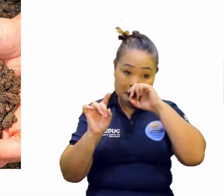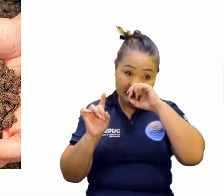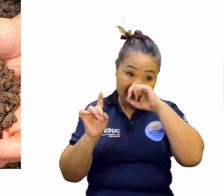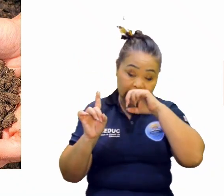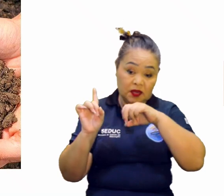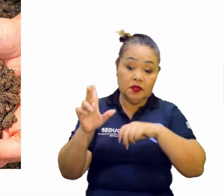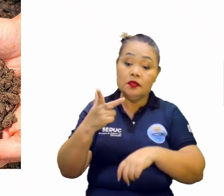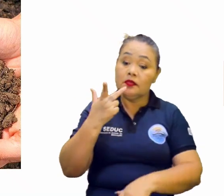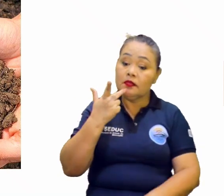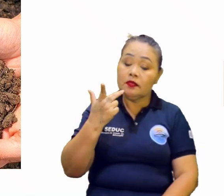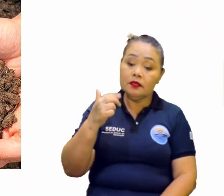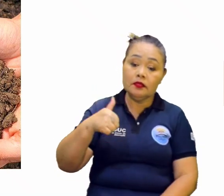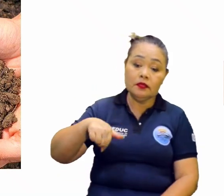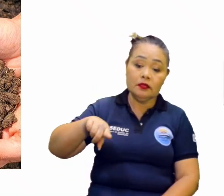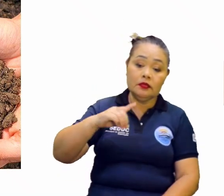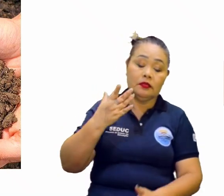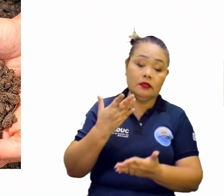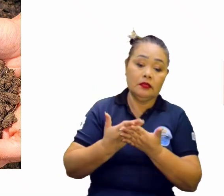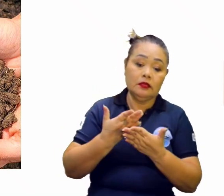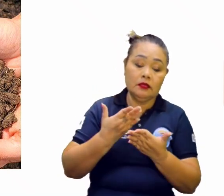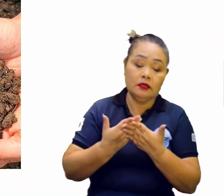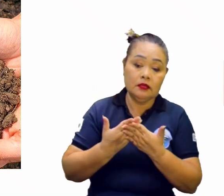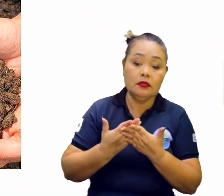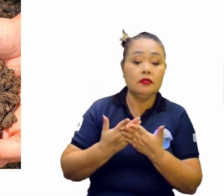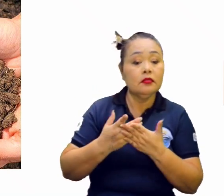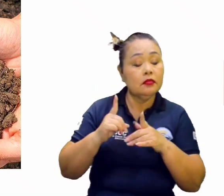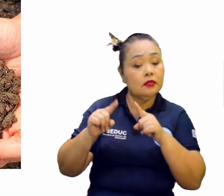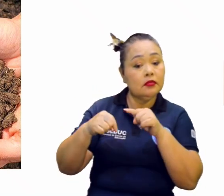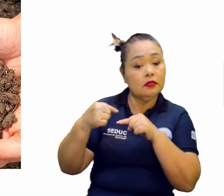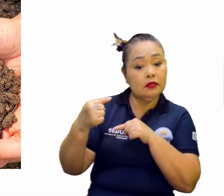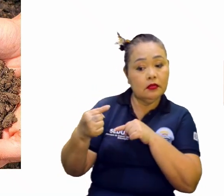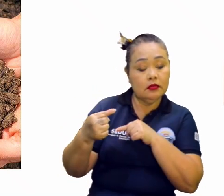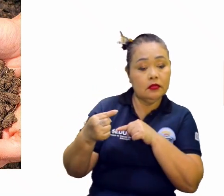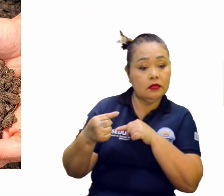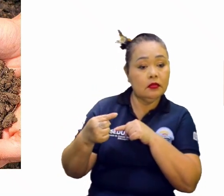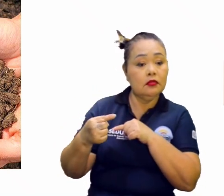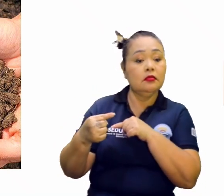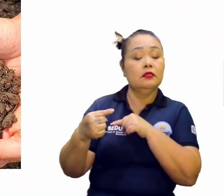aqui na aula. Não pode colocar ali um elemento cozido, não pode